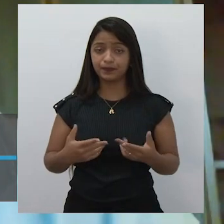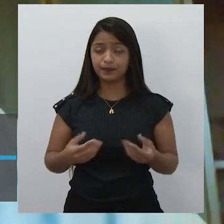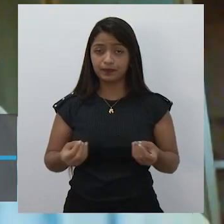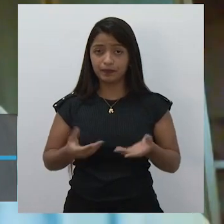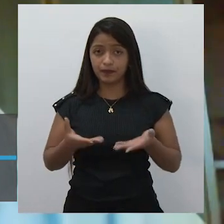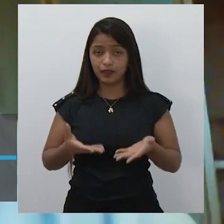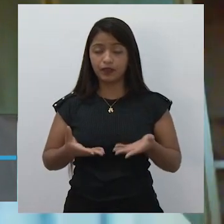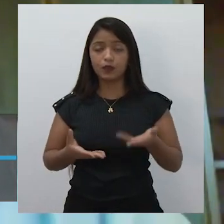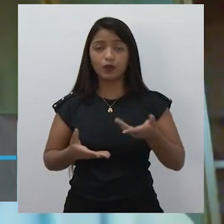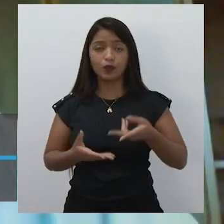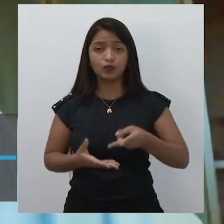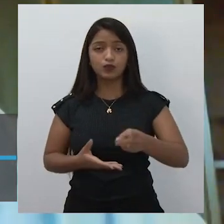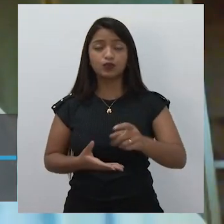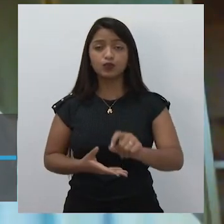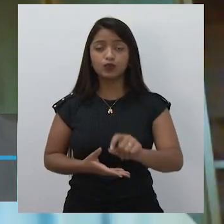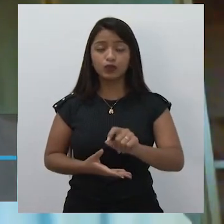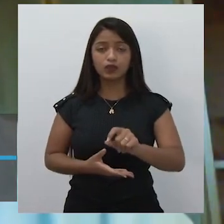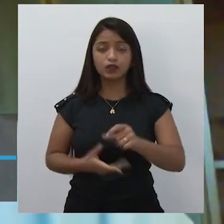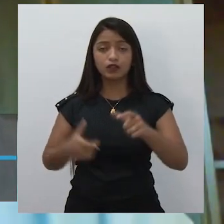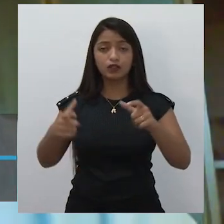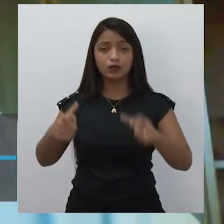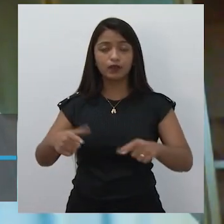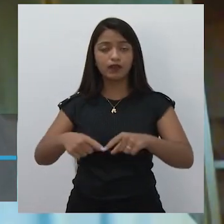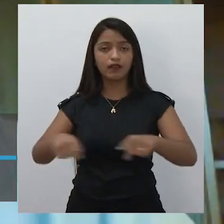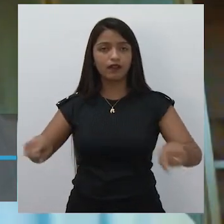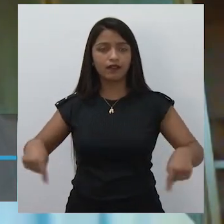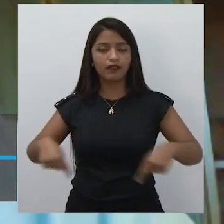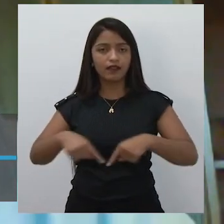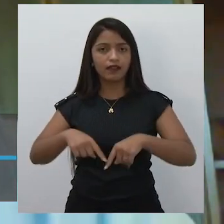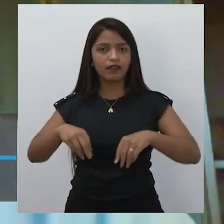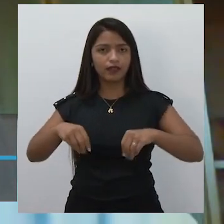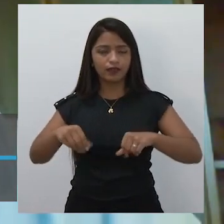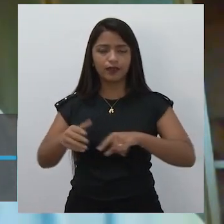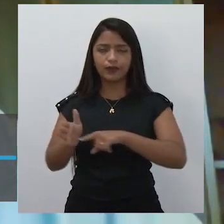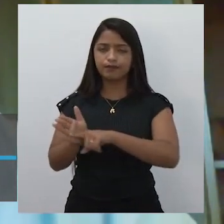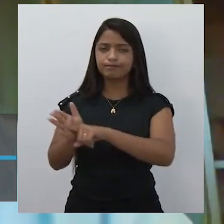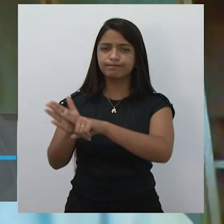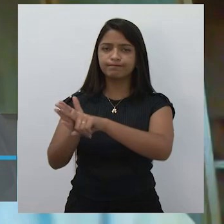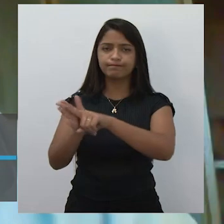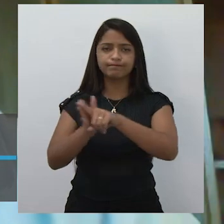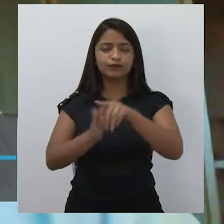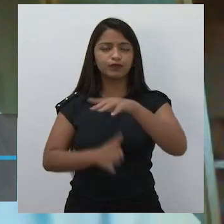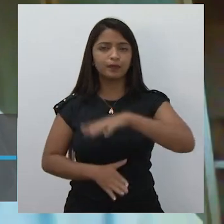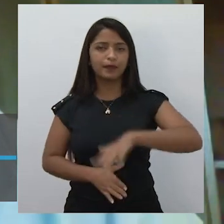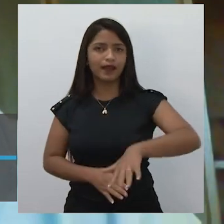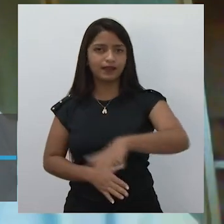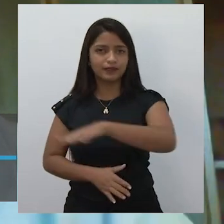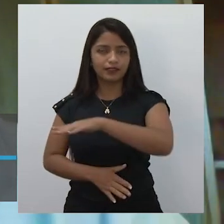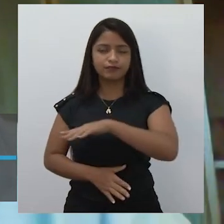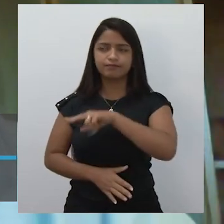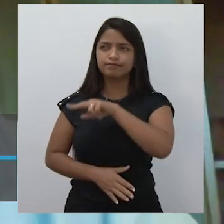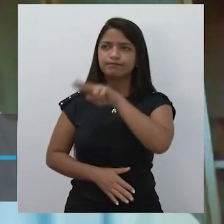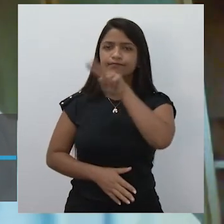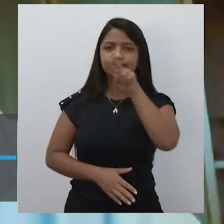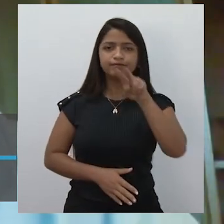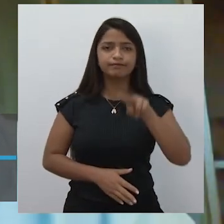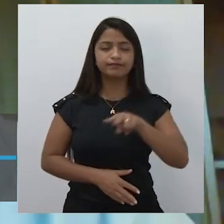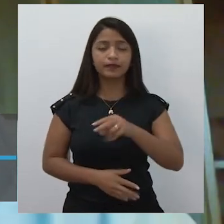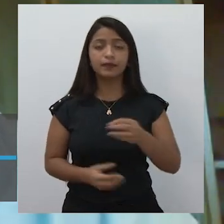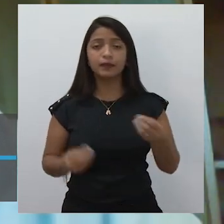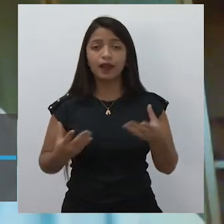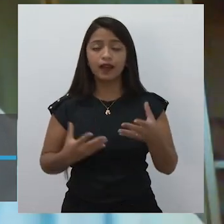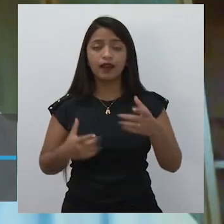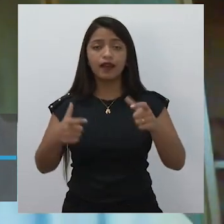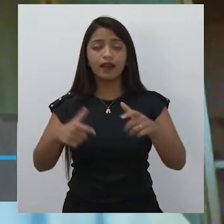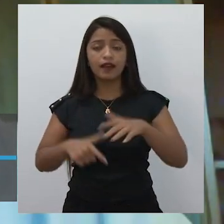da leitura do lugar, do território, a partir da paisagem, para compreender o espaço geográfico, né, e